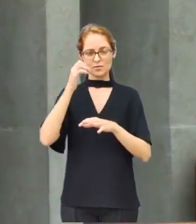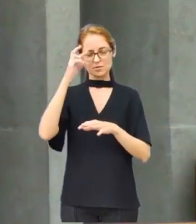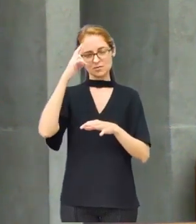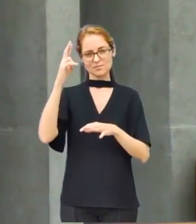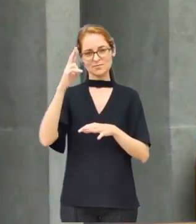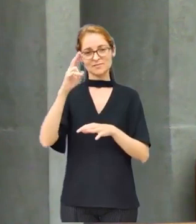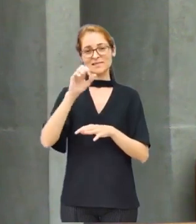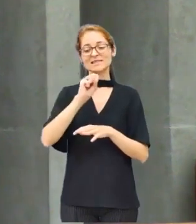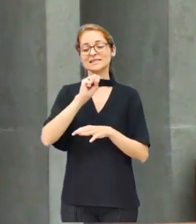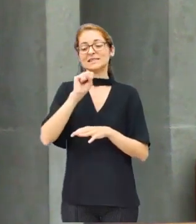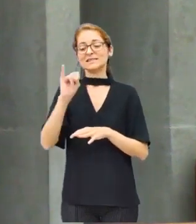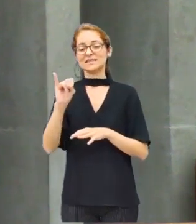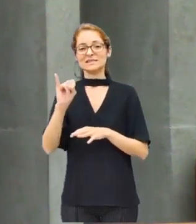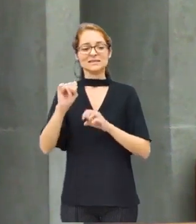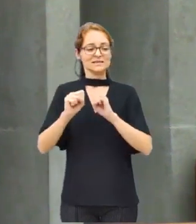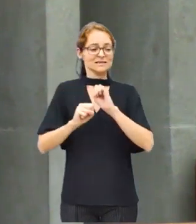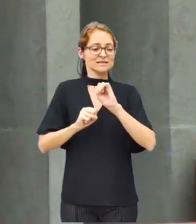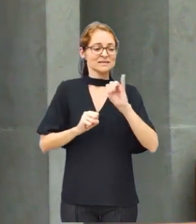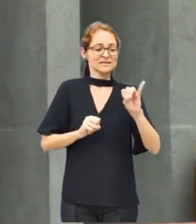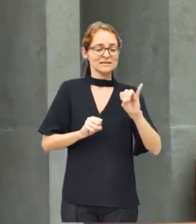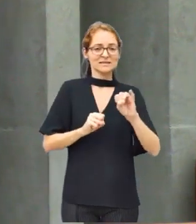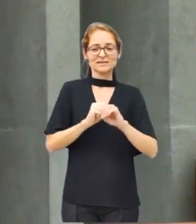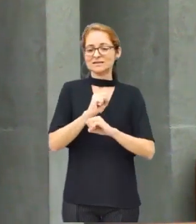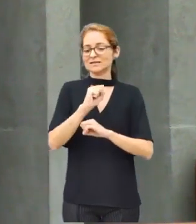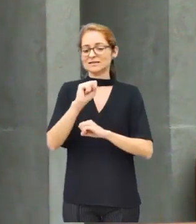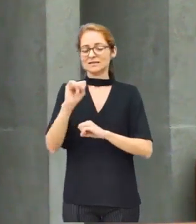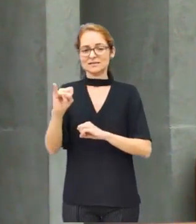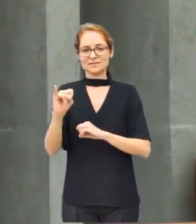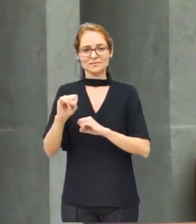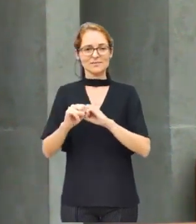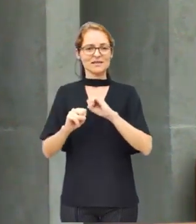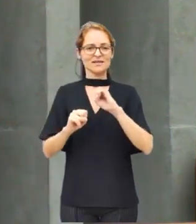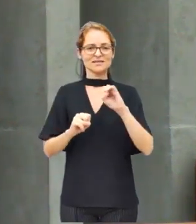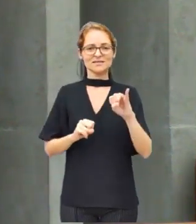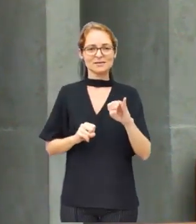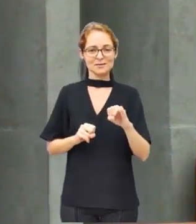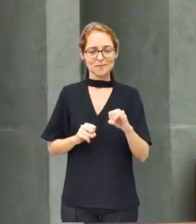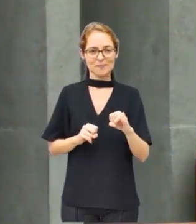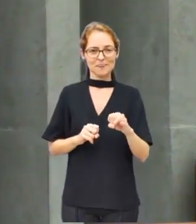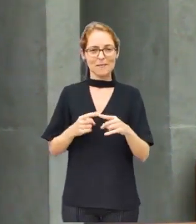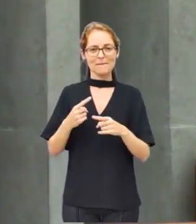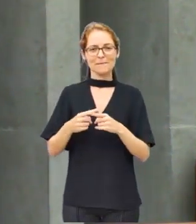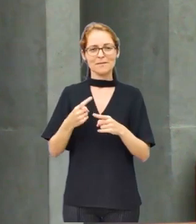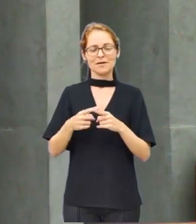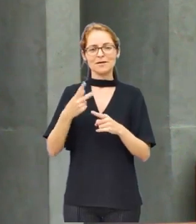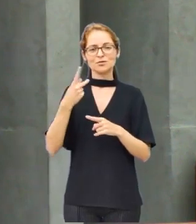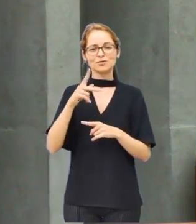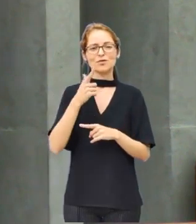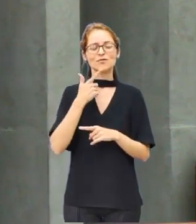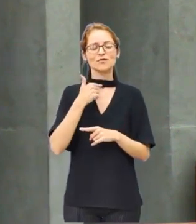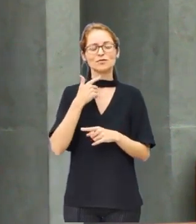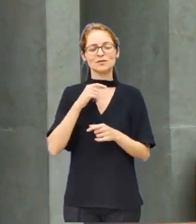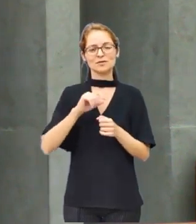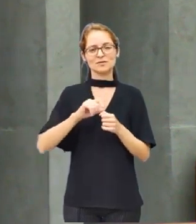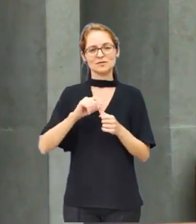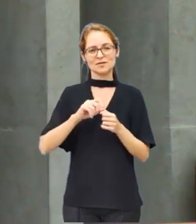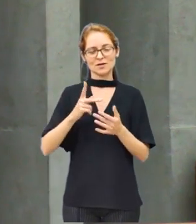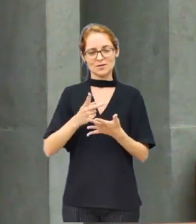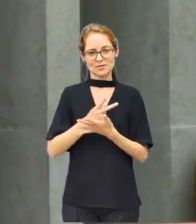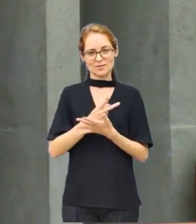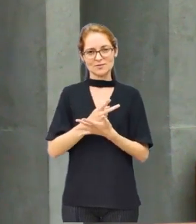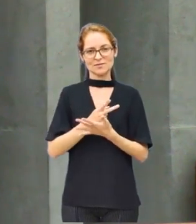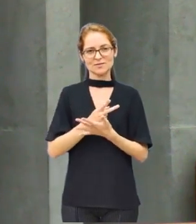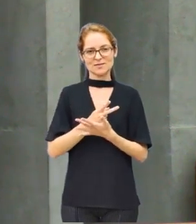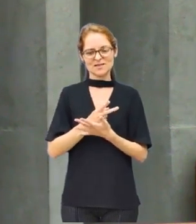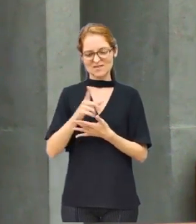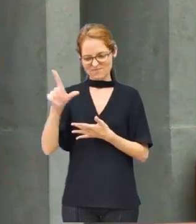independente da decisão que a gente tome, Deus está cuidando e Ele intervém na nossa história para que a sua vontade seja feita. Ele traz aquele